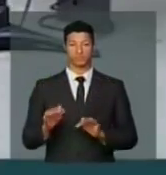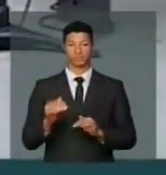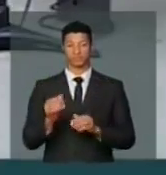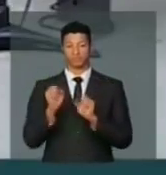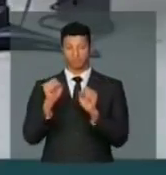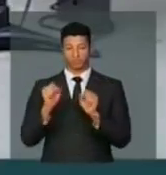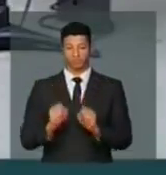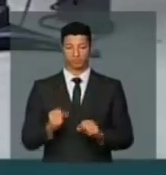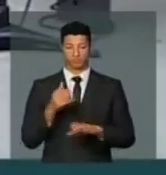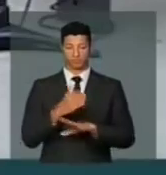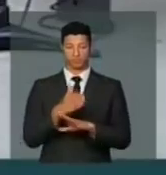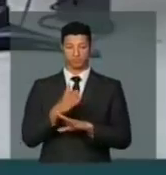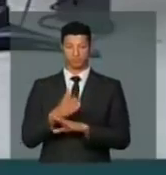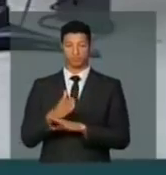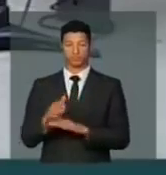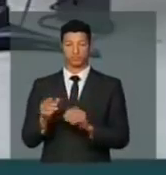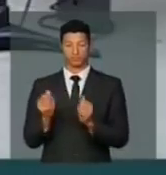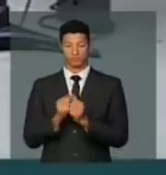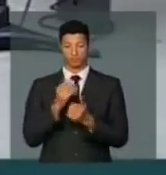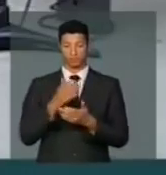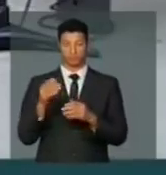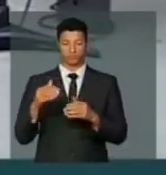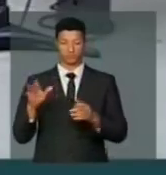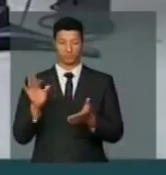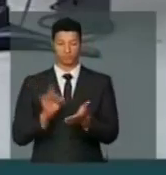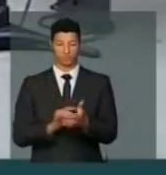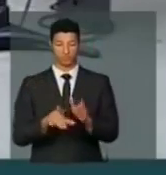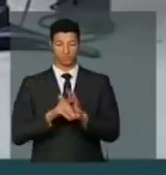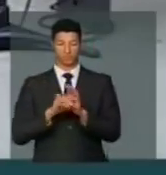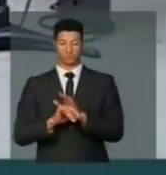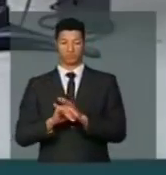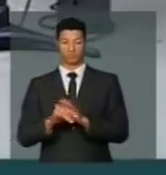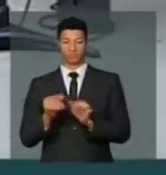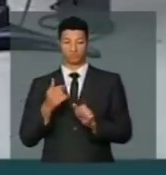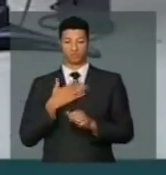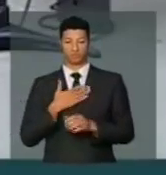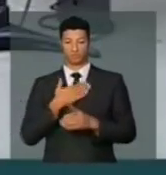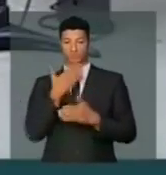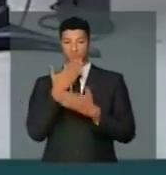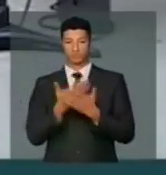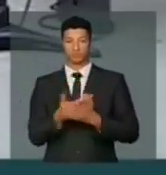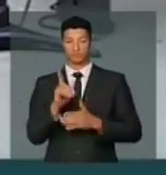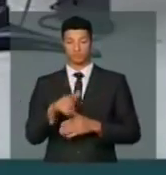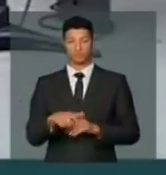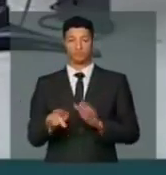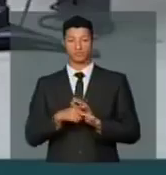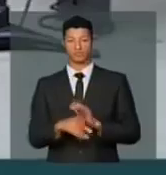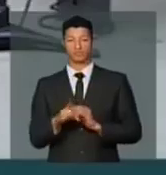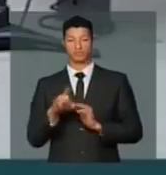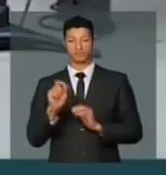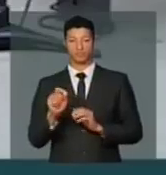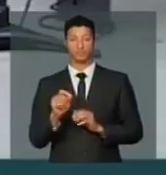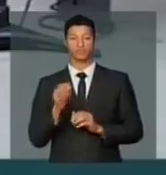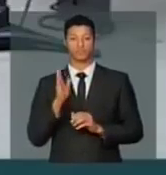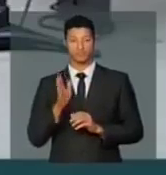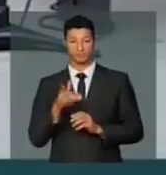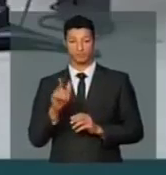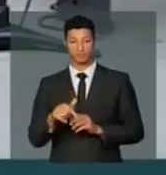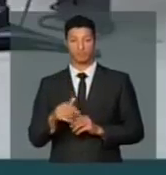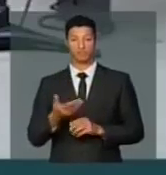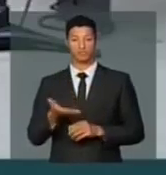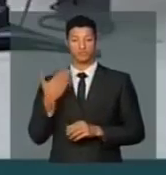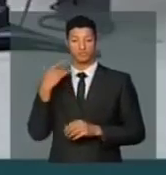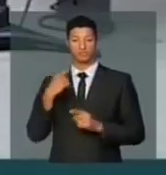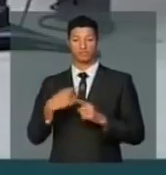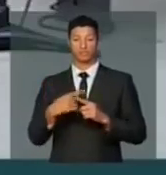poder participar com você dessa legislatura. E a minha admiração é uma admiração que já é antiga,